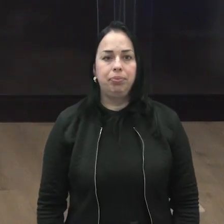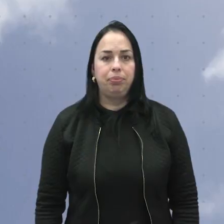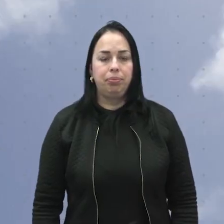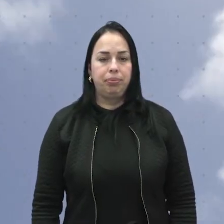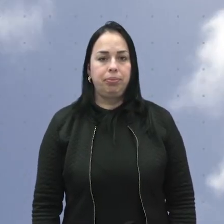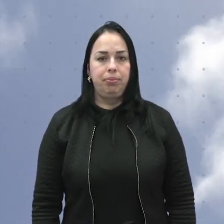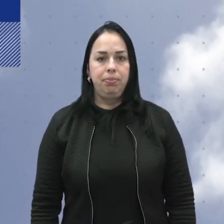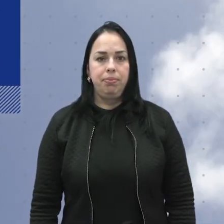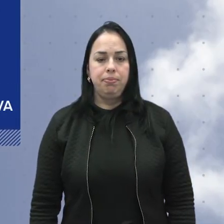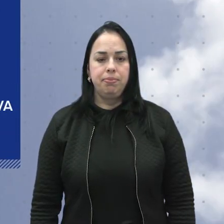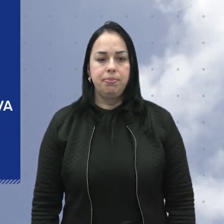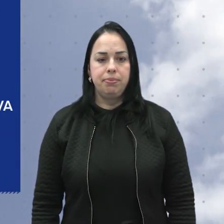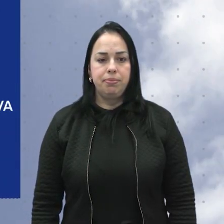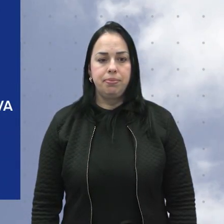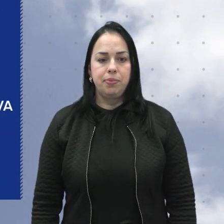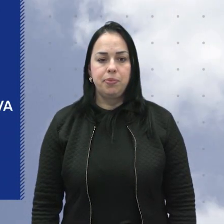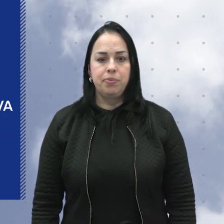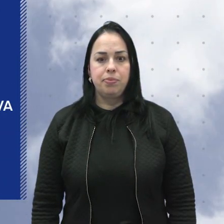amanhã.